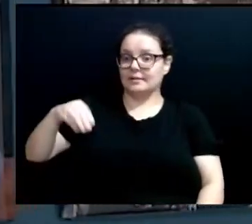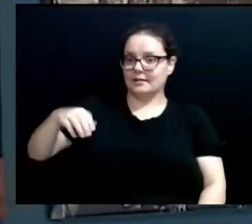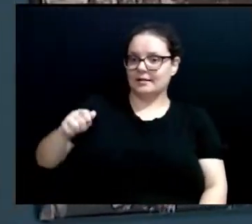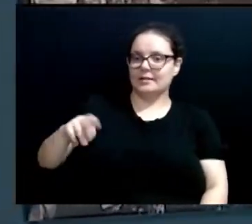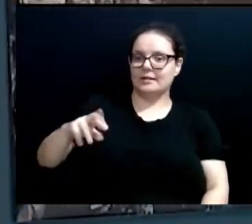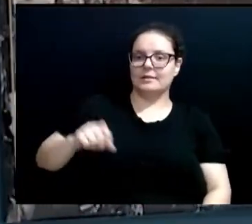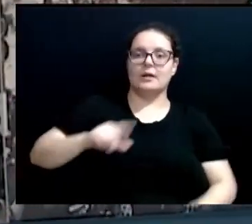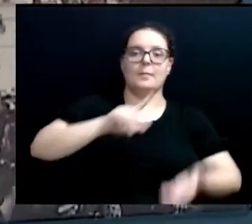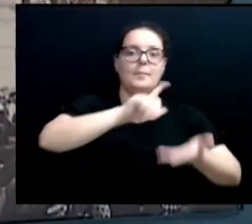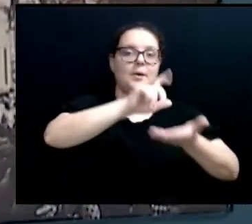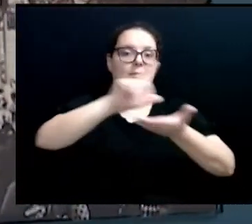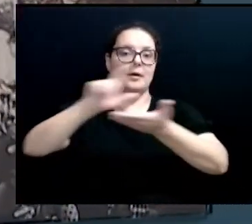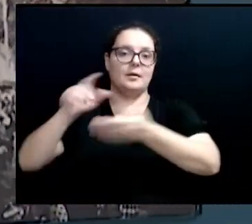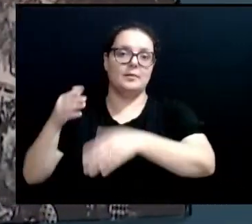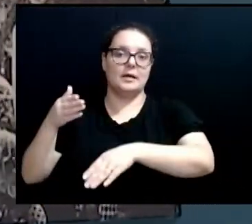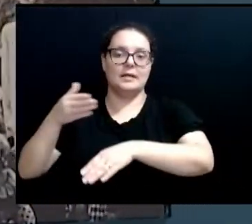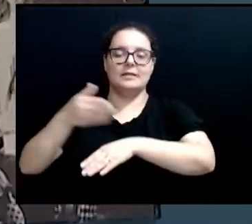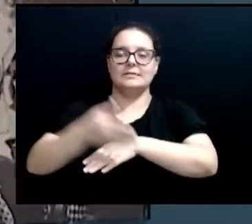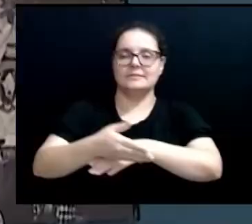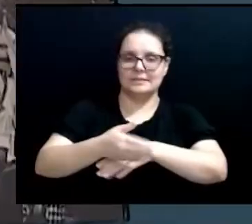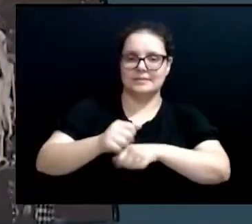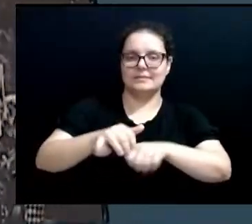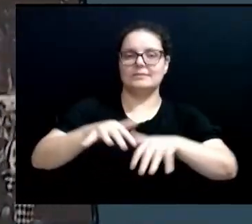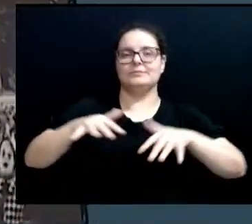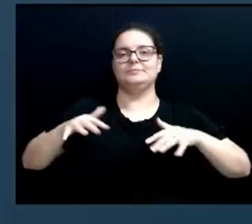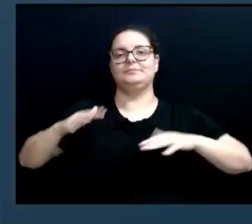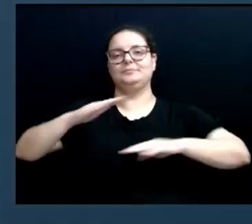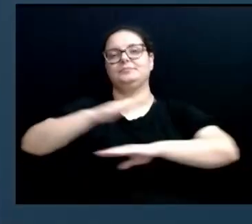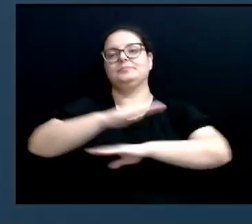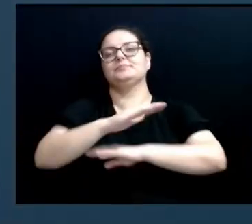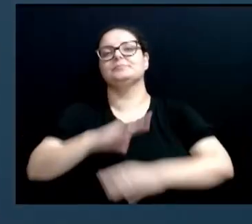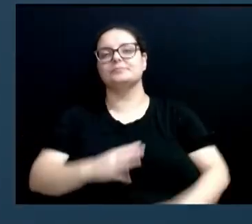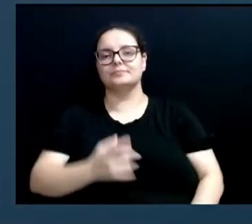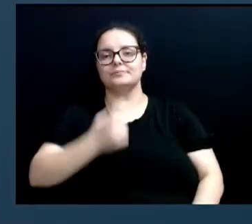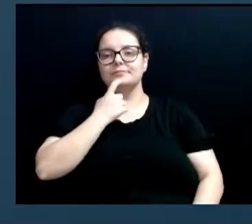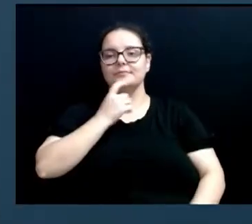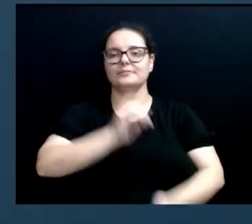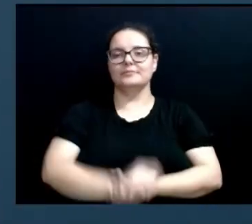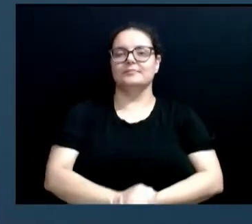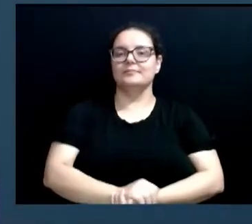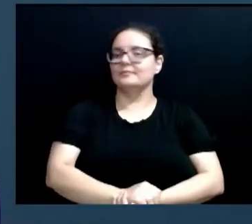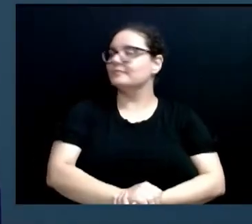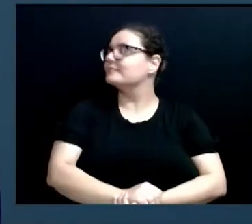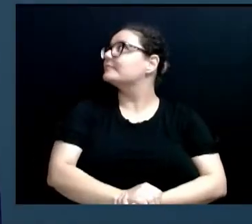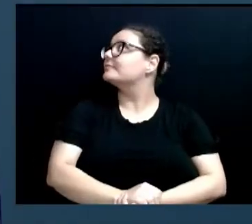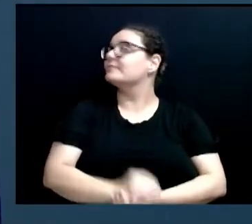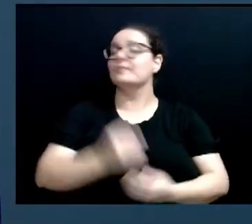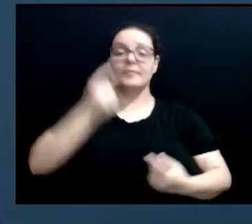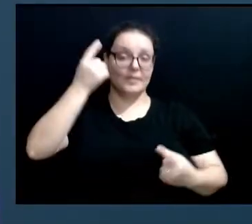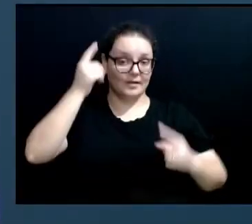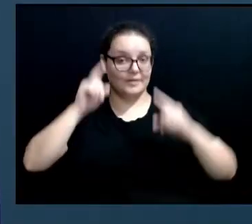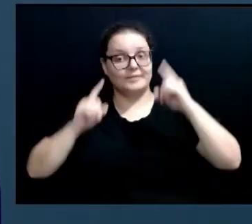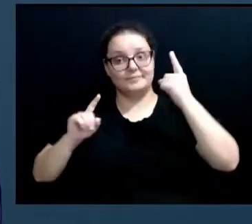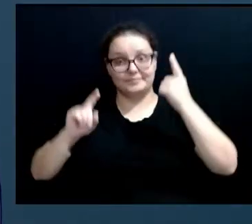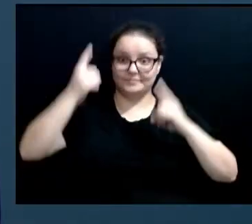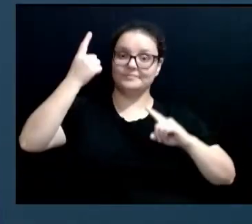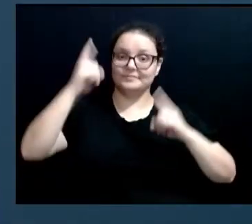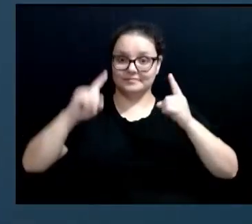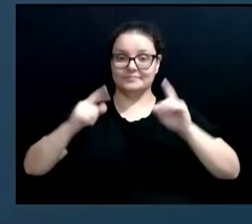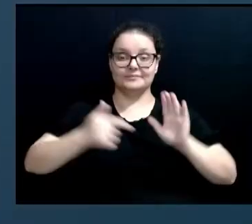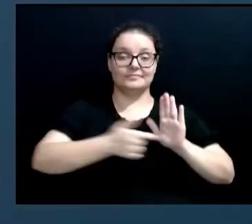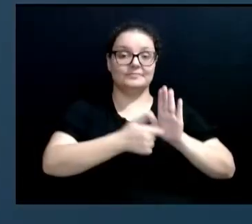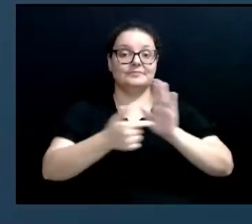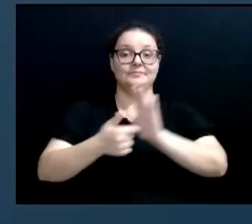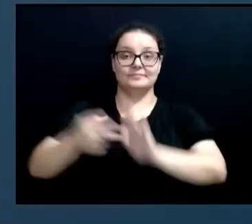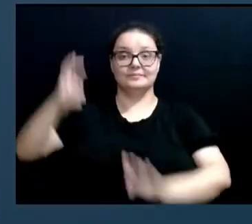de entrada do plenário da Câmara Municipal de Campinas. O carnaval talvez seja uma das manifestações da cultura